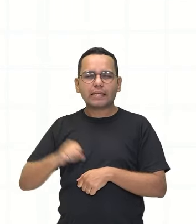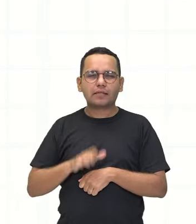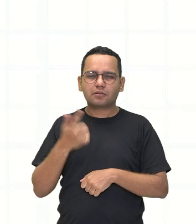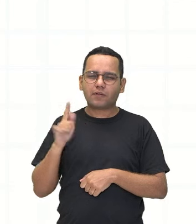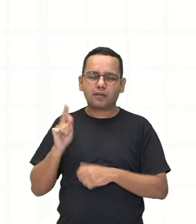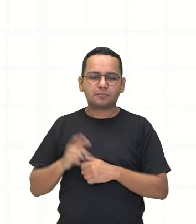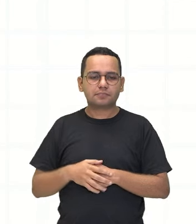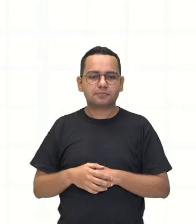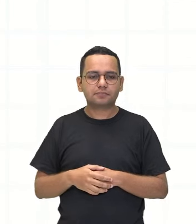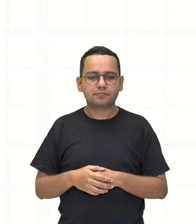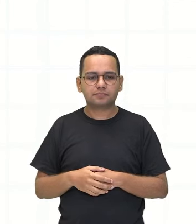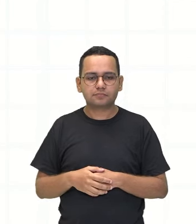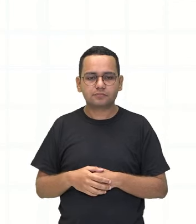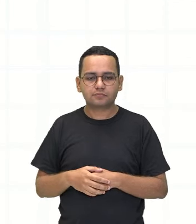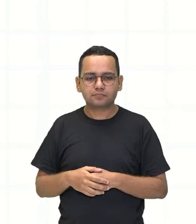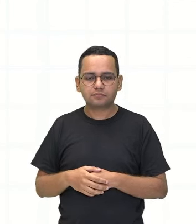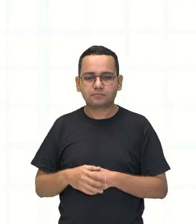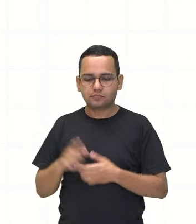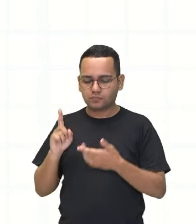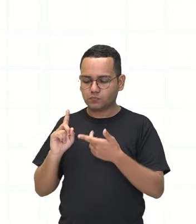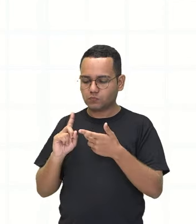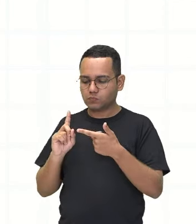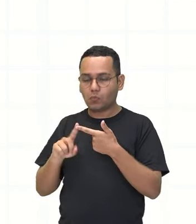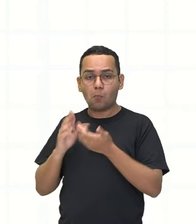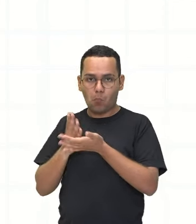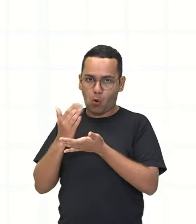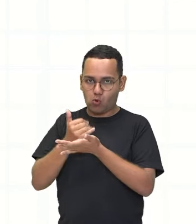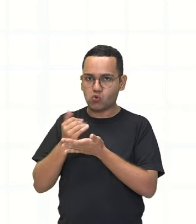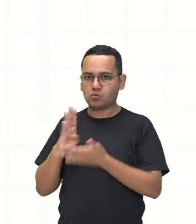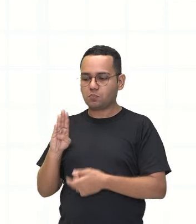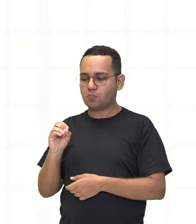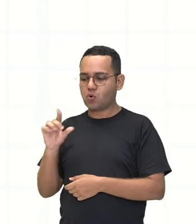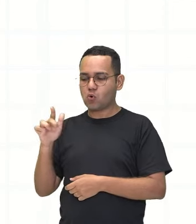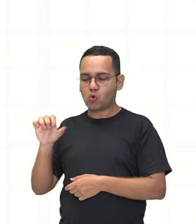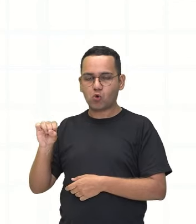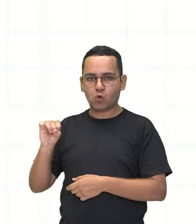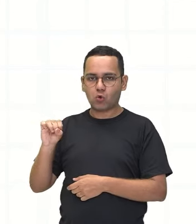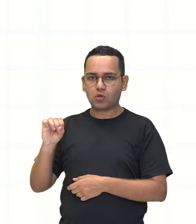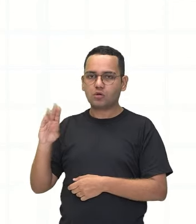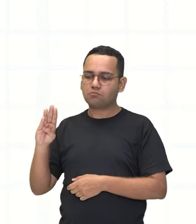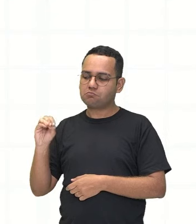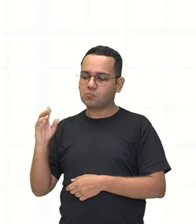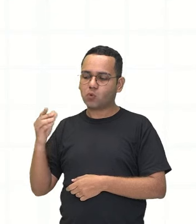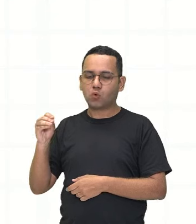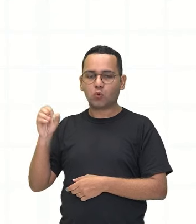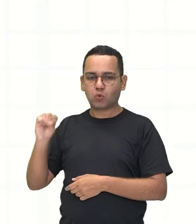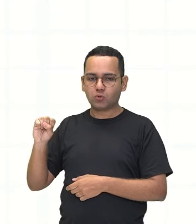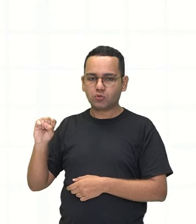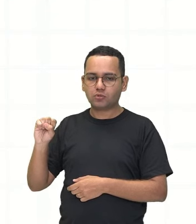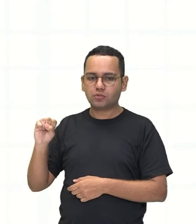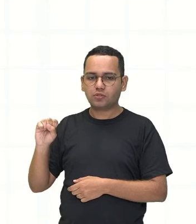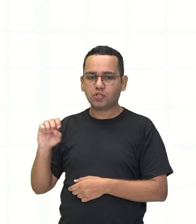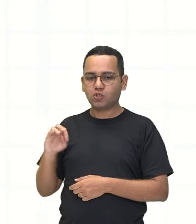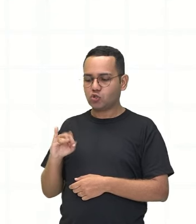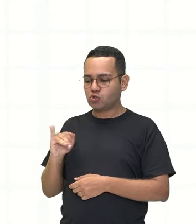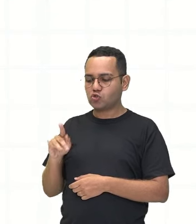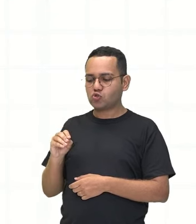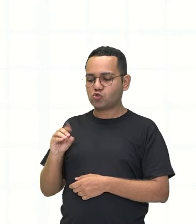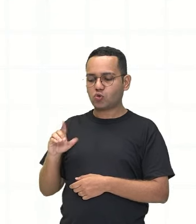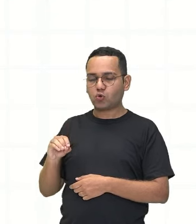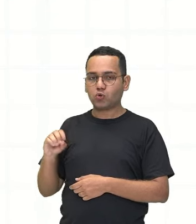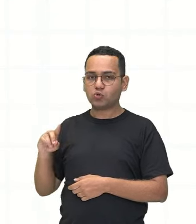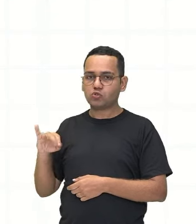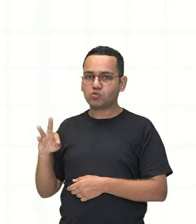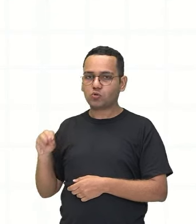eu vou acrescentar apenas um S, e na palavra tijolo também só um S. Certo? Vamos ver aqui. Ó, esse é o